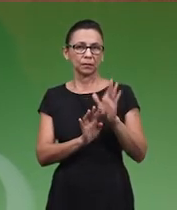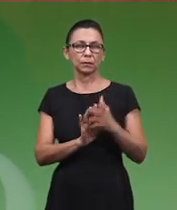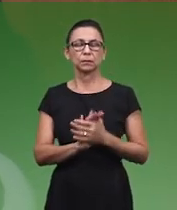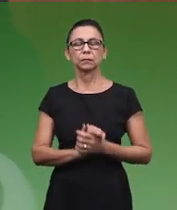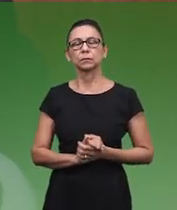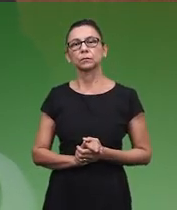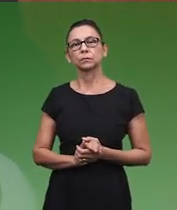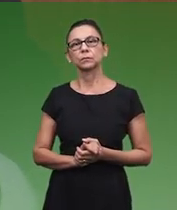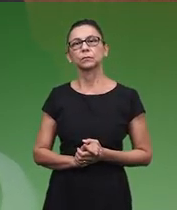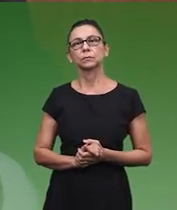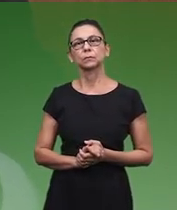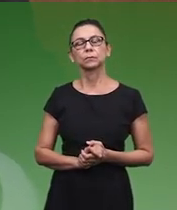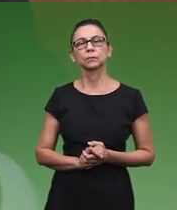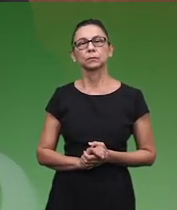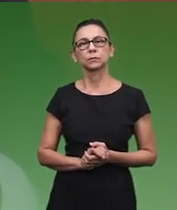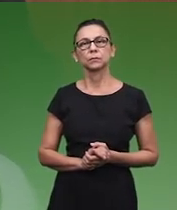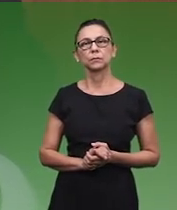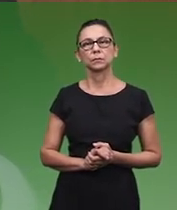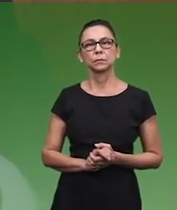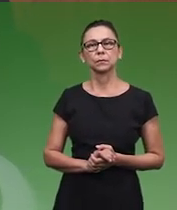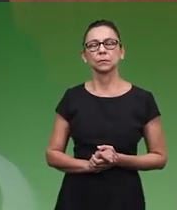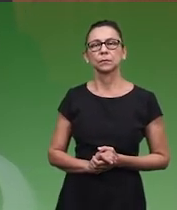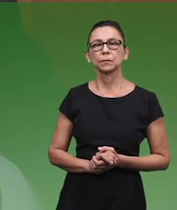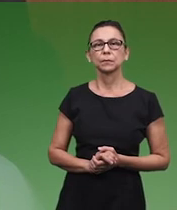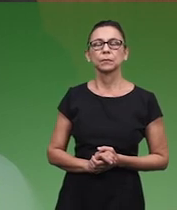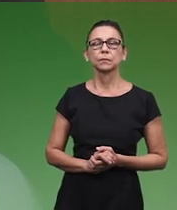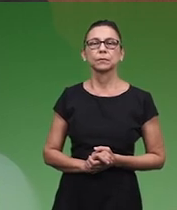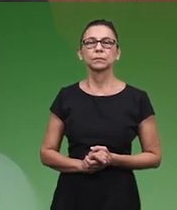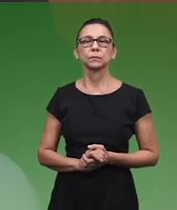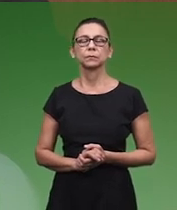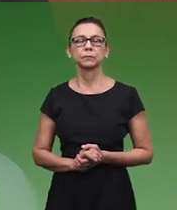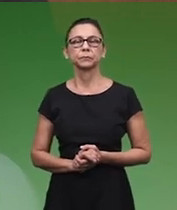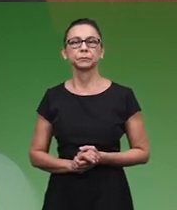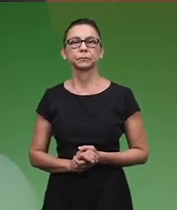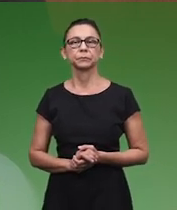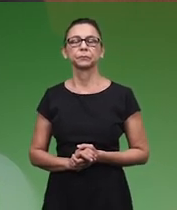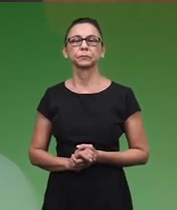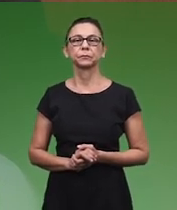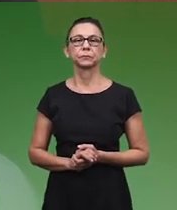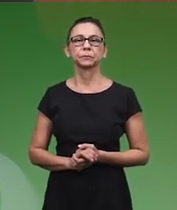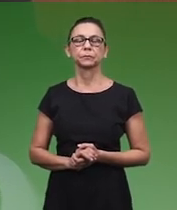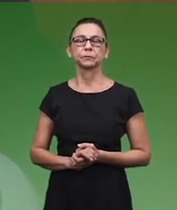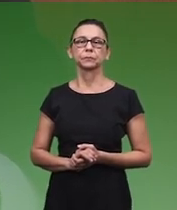que depois pode ser inserido, né, pastor Josias? Sem dúvida. Diz assim: